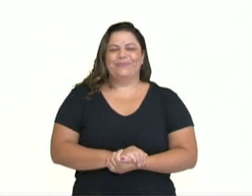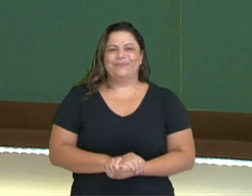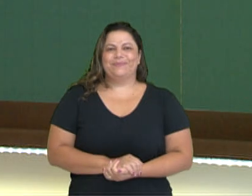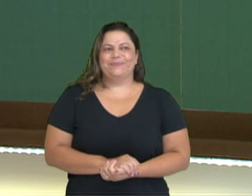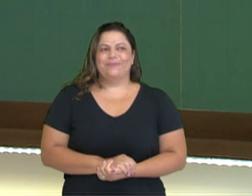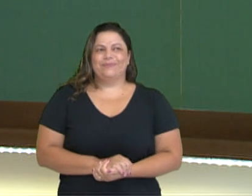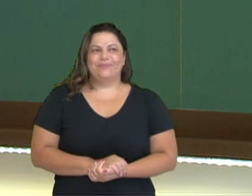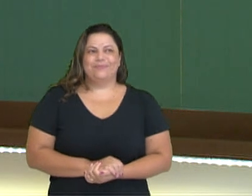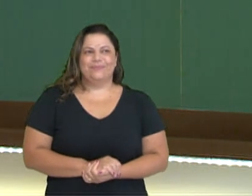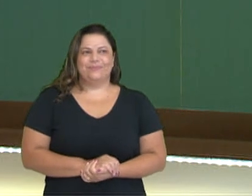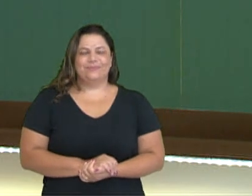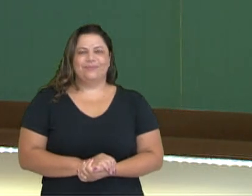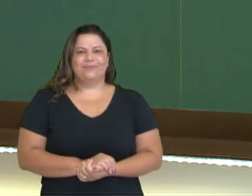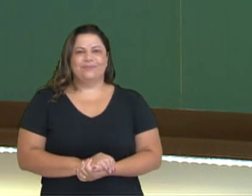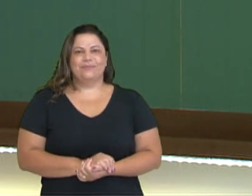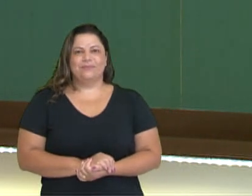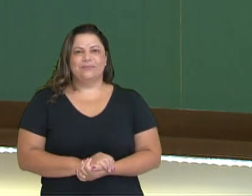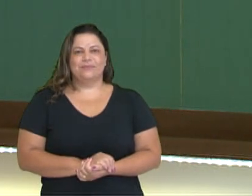ok?